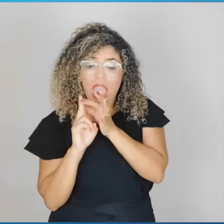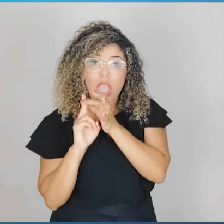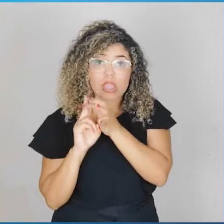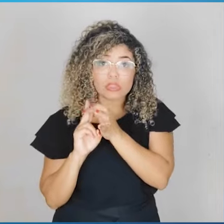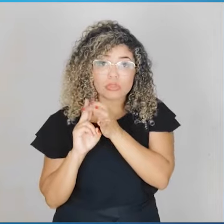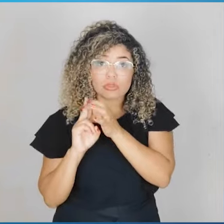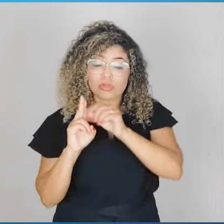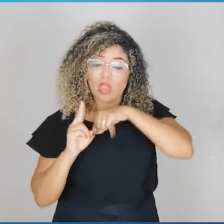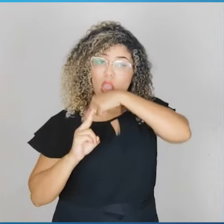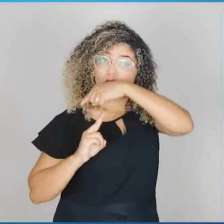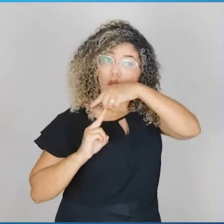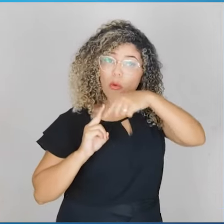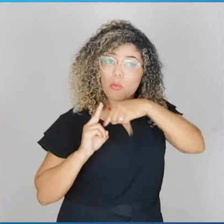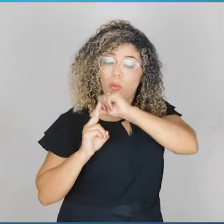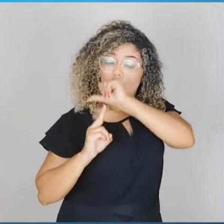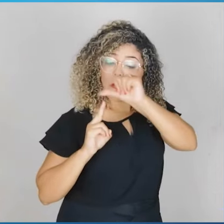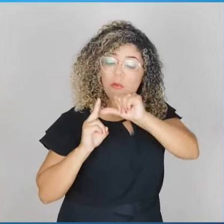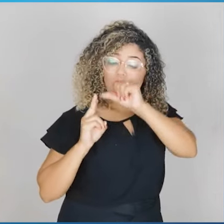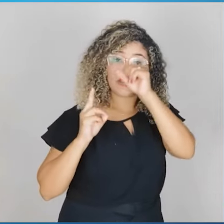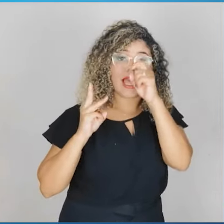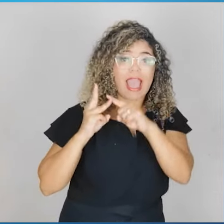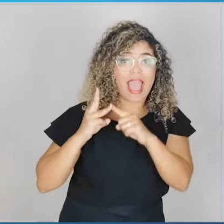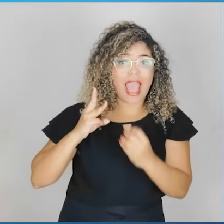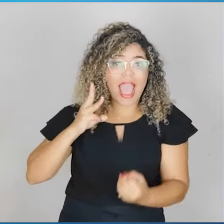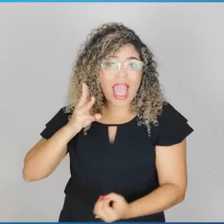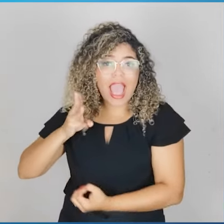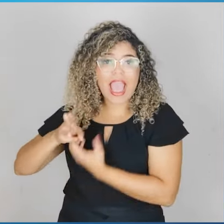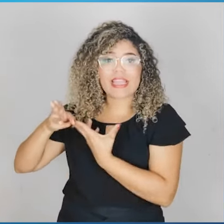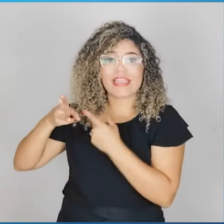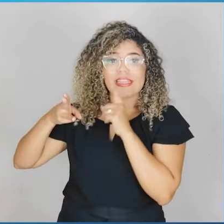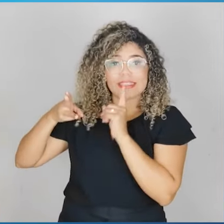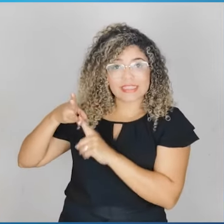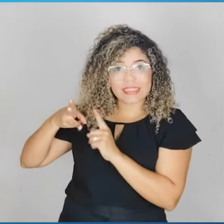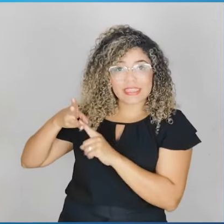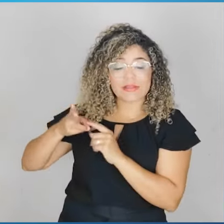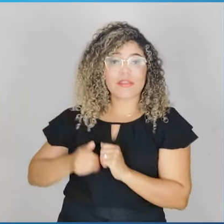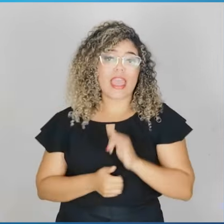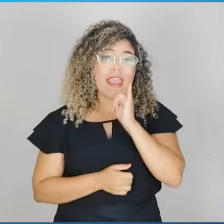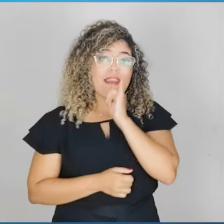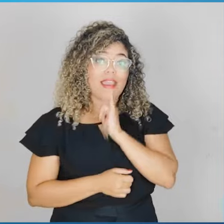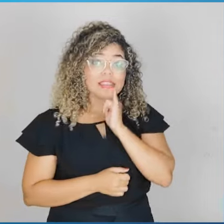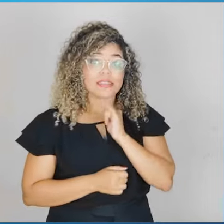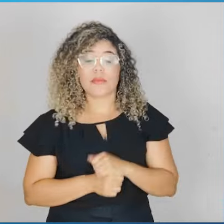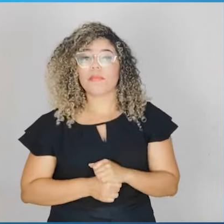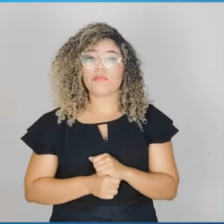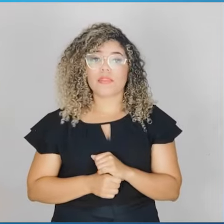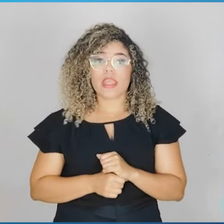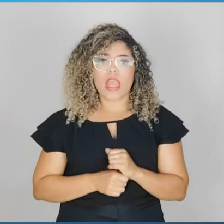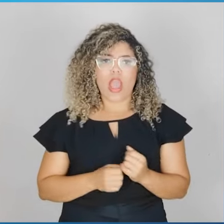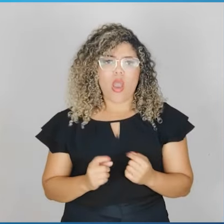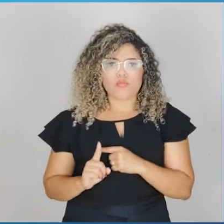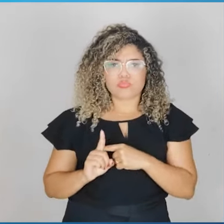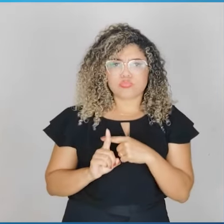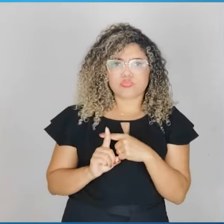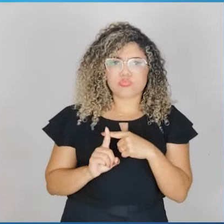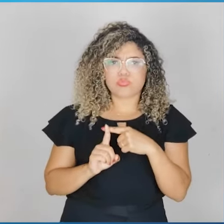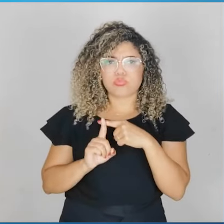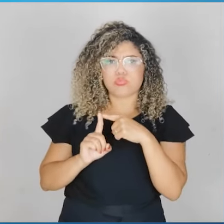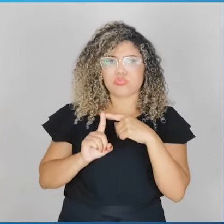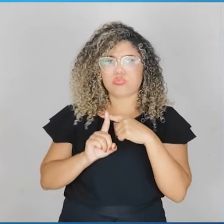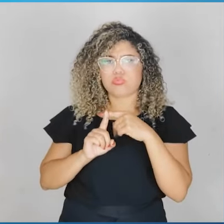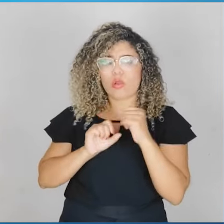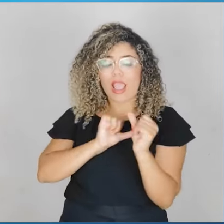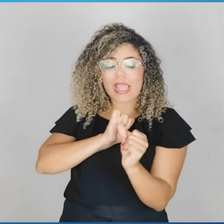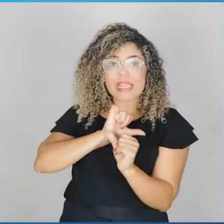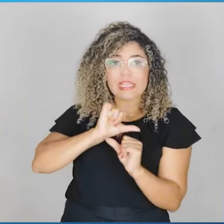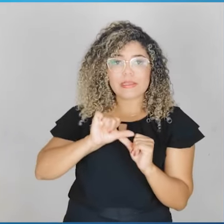que passa por essa alteração na sua composição físico-química. Ou seja, você tem a exposição em altas pressões, altas temperaturas que